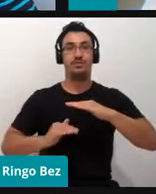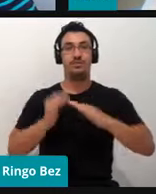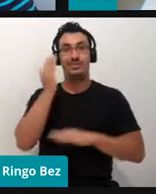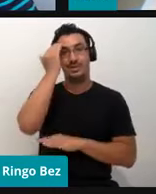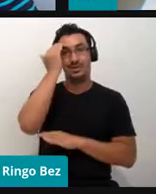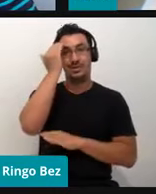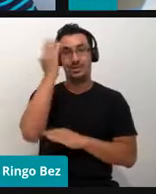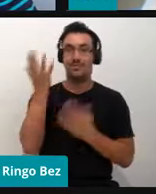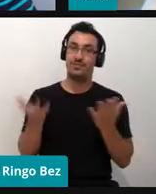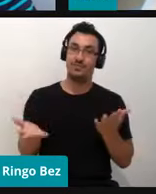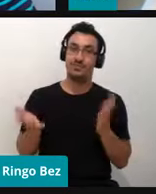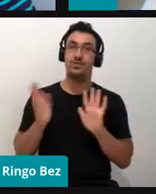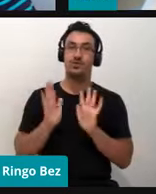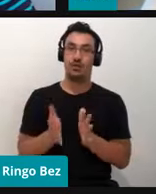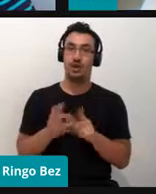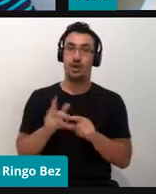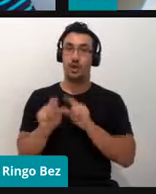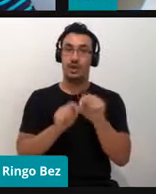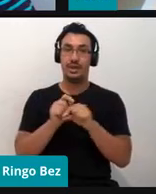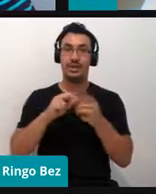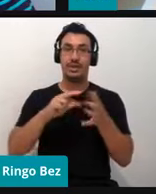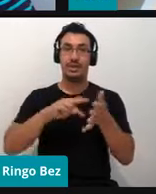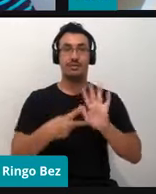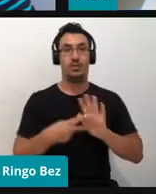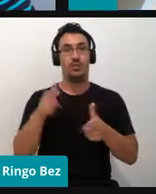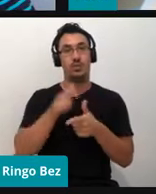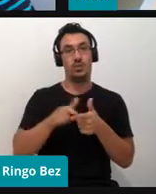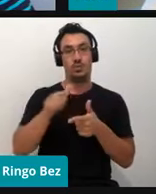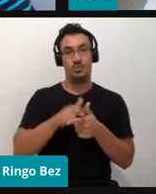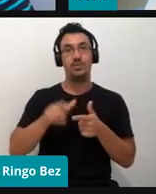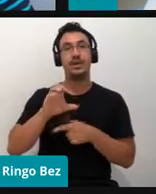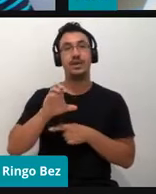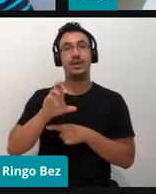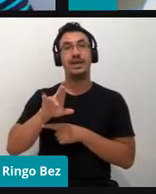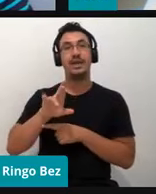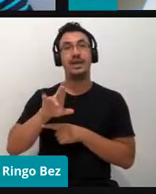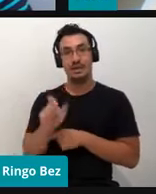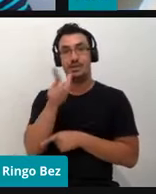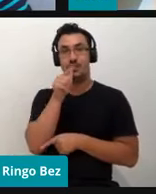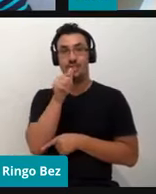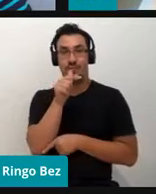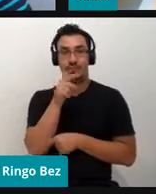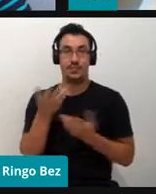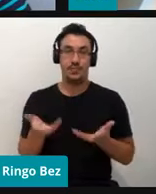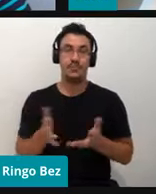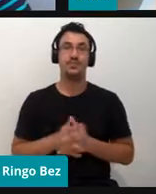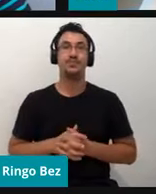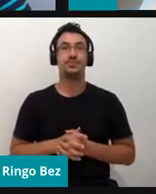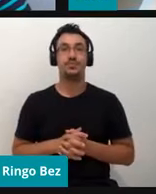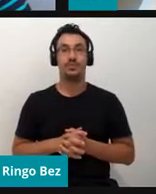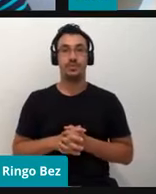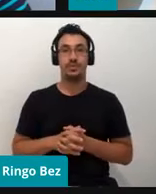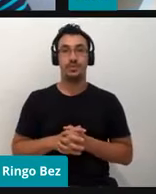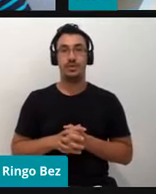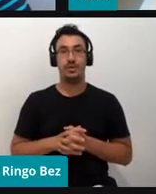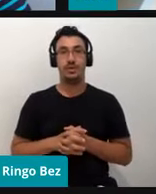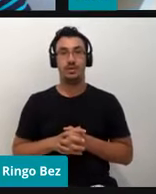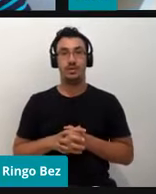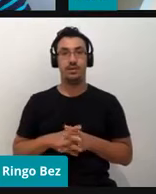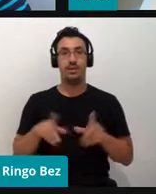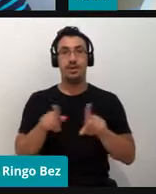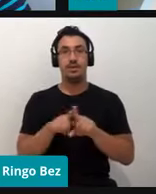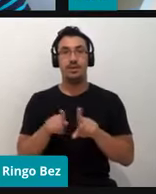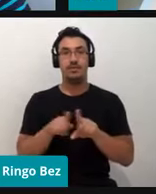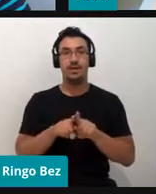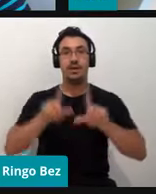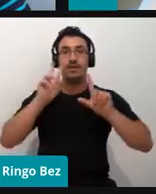como fruto, como reflexo desta crise hídrica, né? Uma outra notícia que a gente tem visto na televisão também: